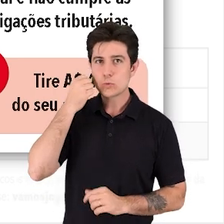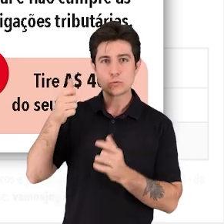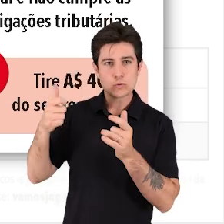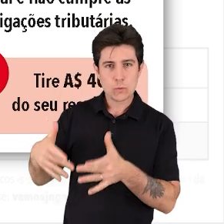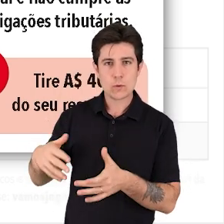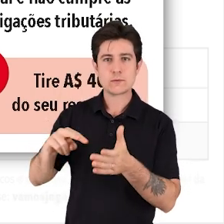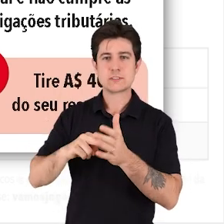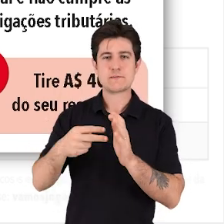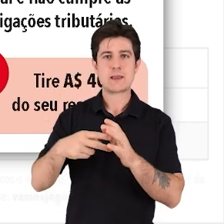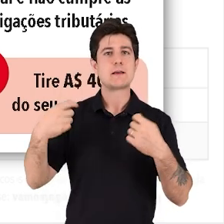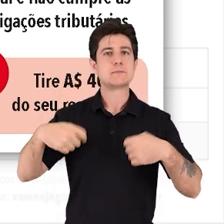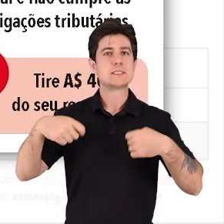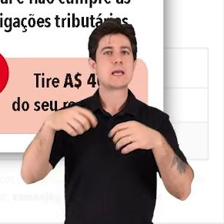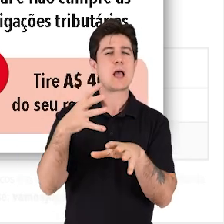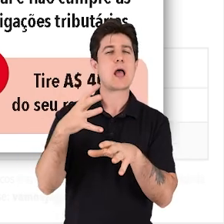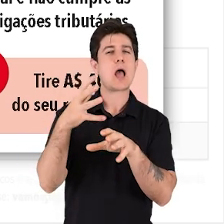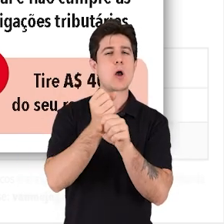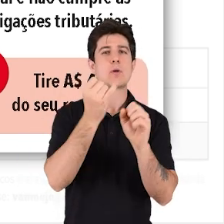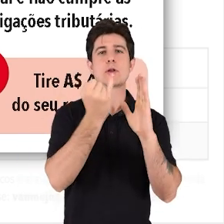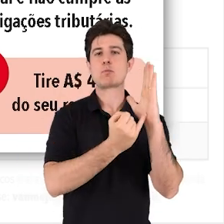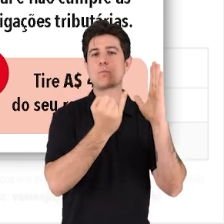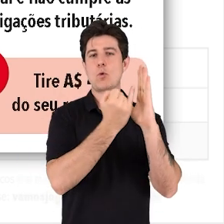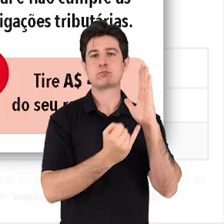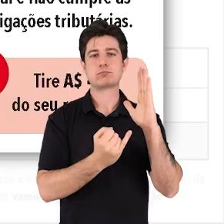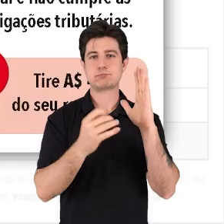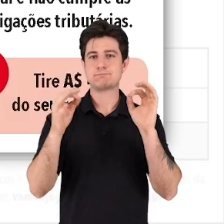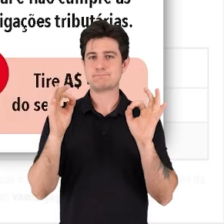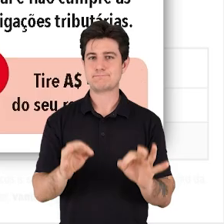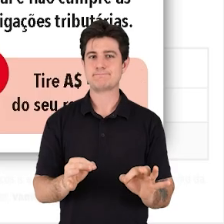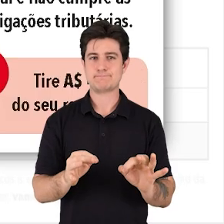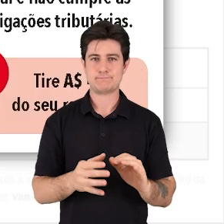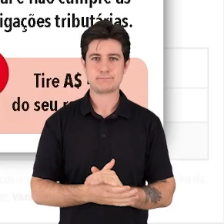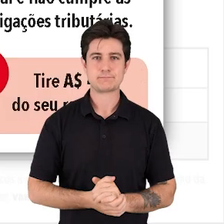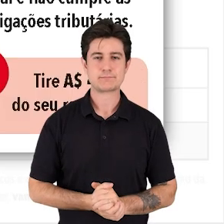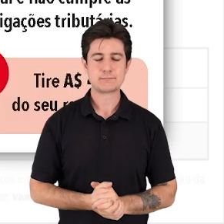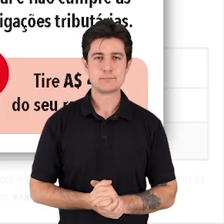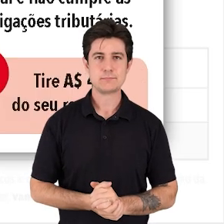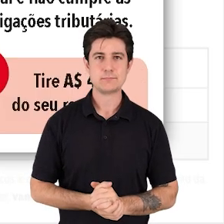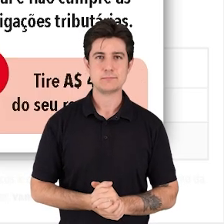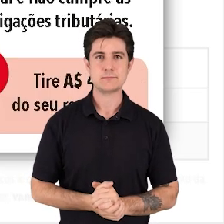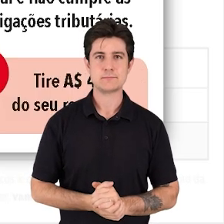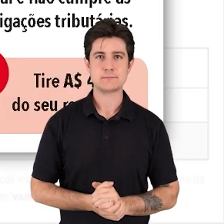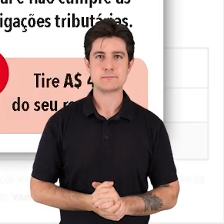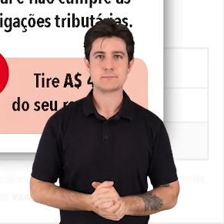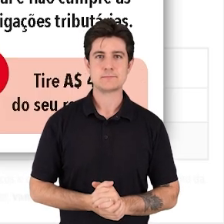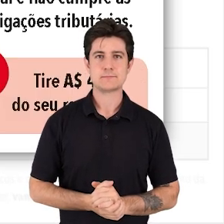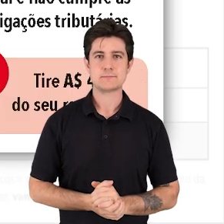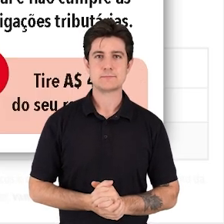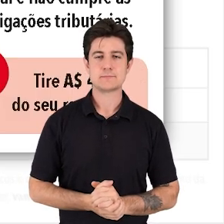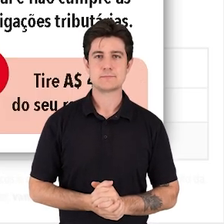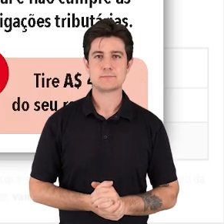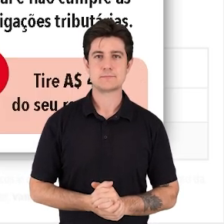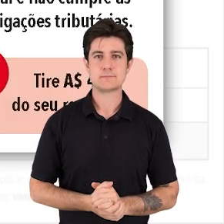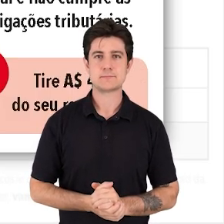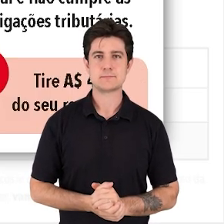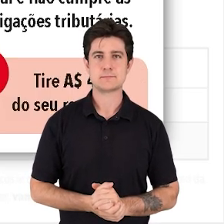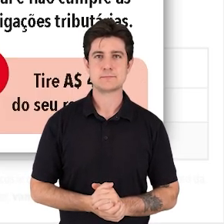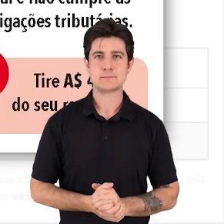Caso o resultado seja de lucro, o jogador precisa calcular o imposto conforme a orientação da roleta das obrigações.